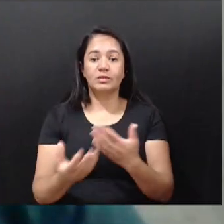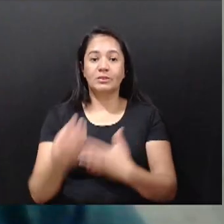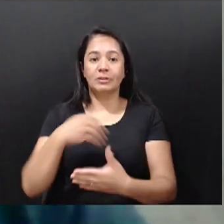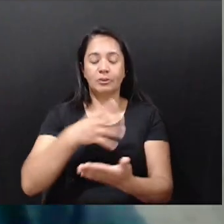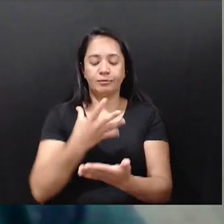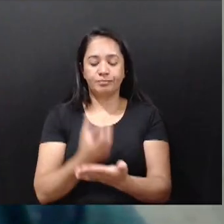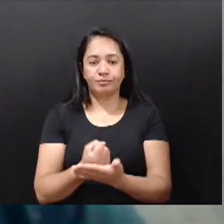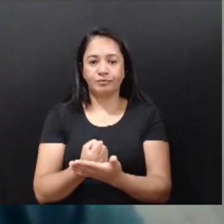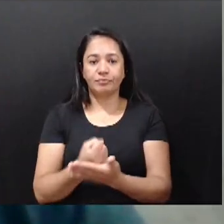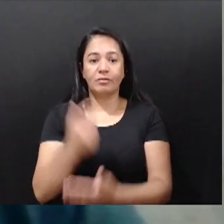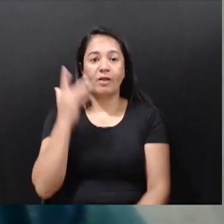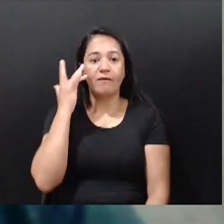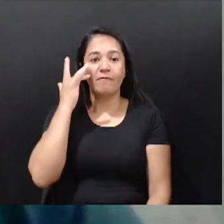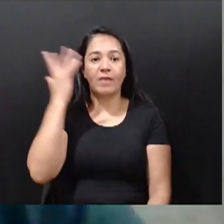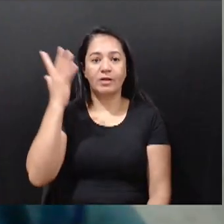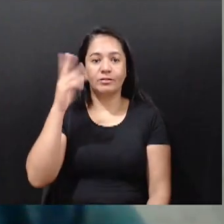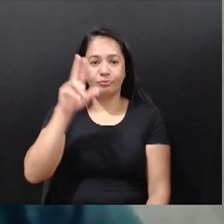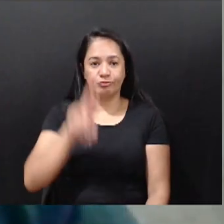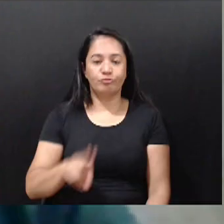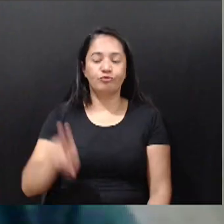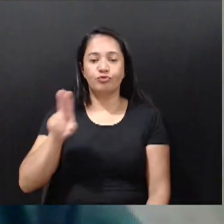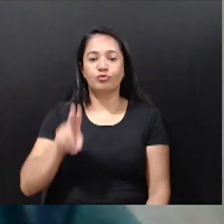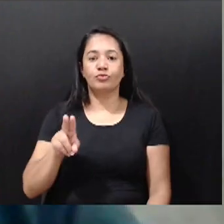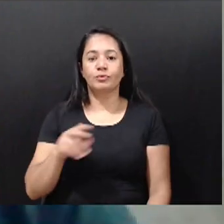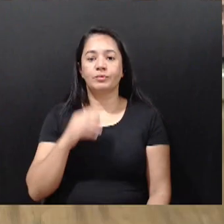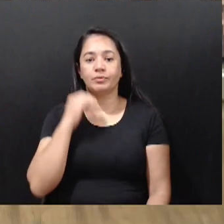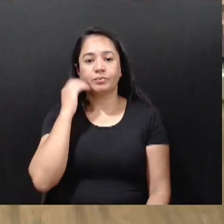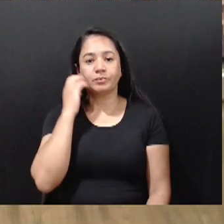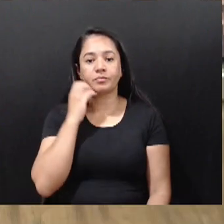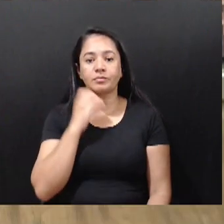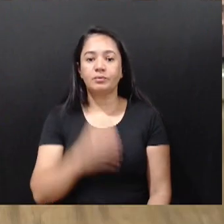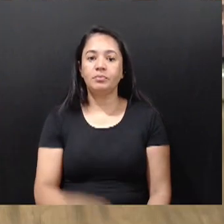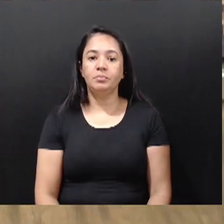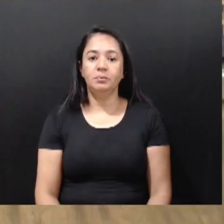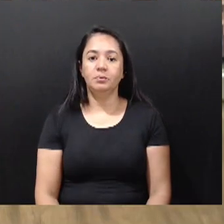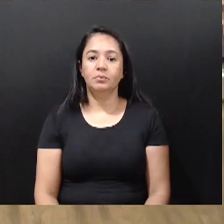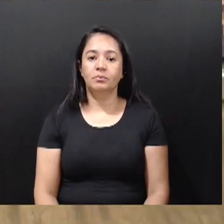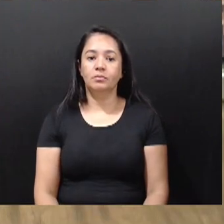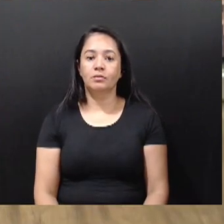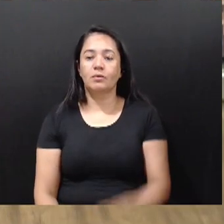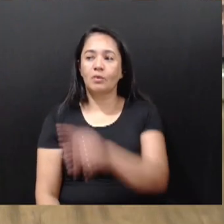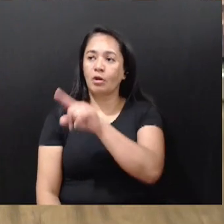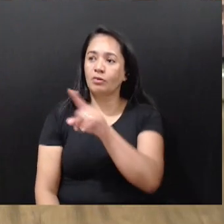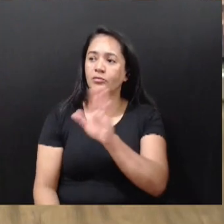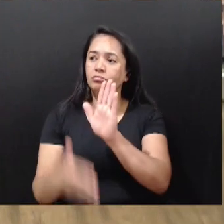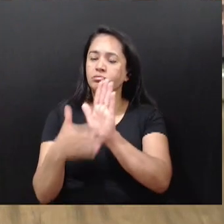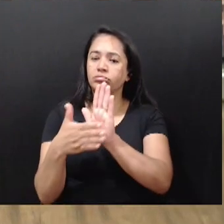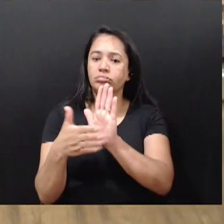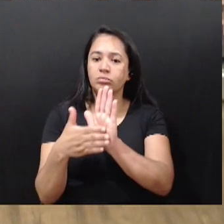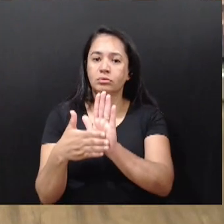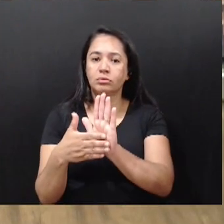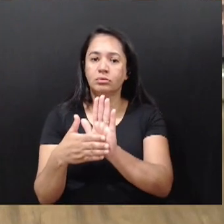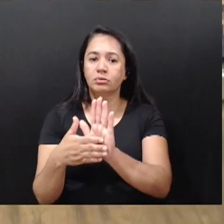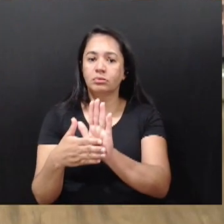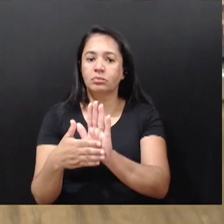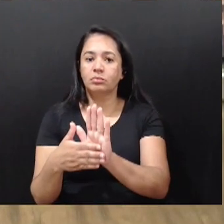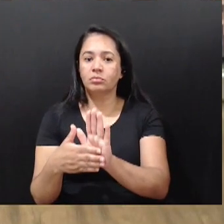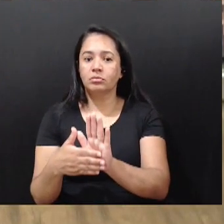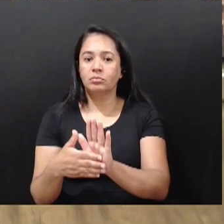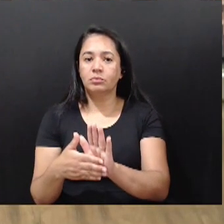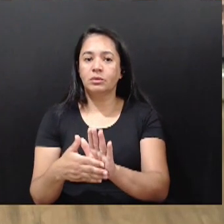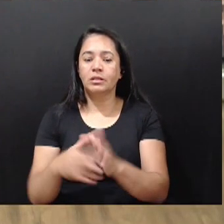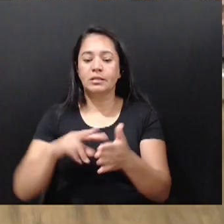de ser utilizado, bem intuitivo mesmo, tá? Sim. Quando vocês propuseram, como o senhor disse, é uma aula de